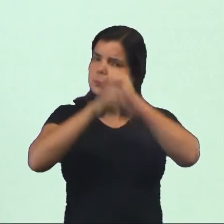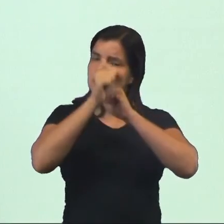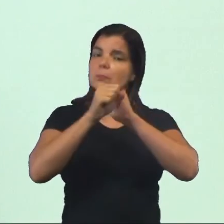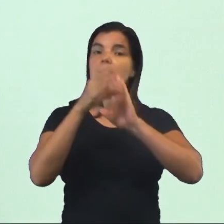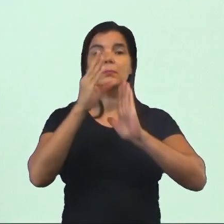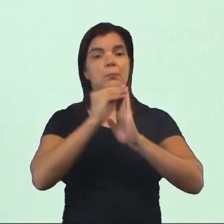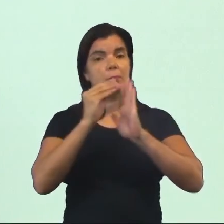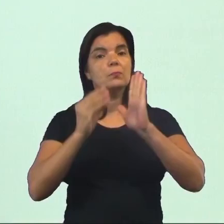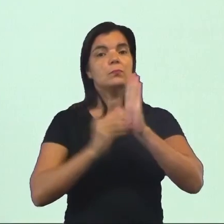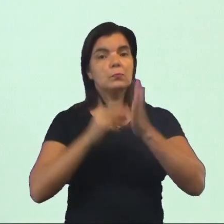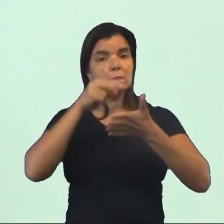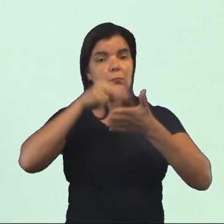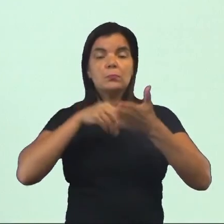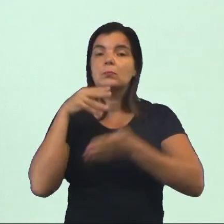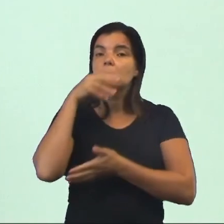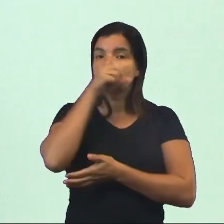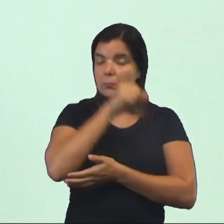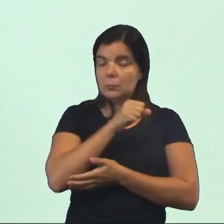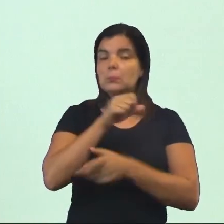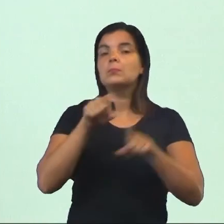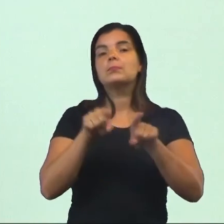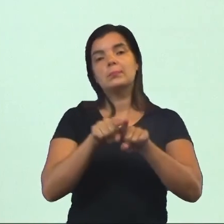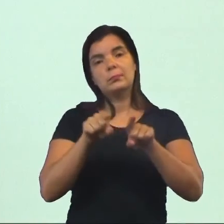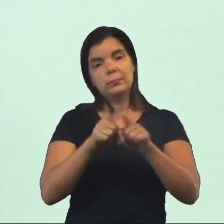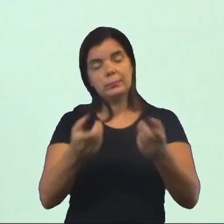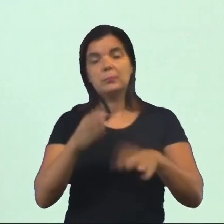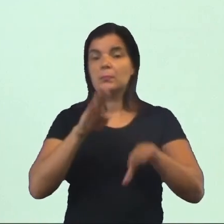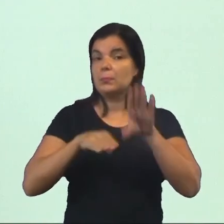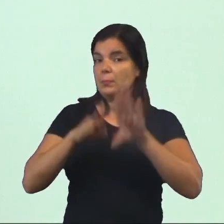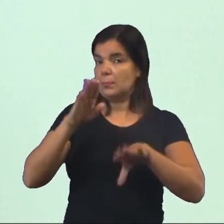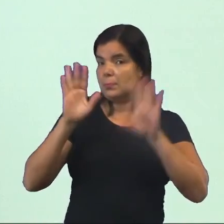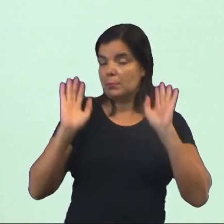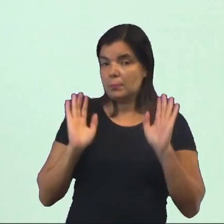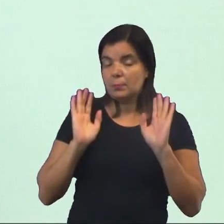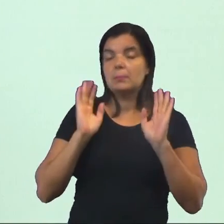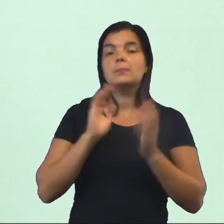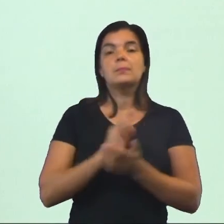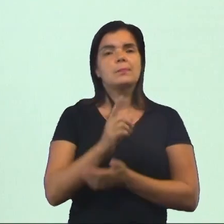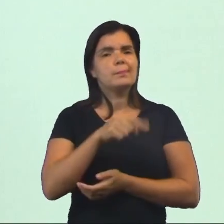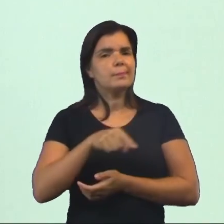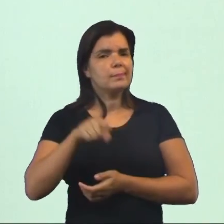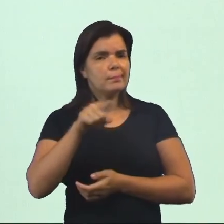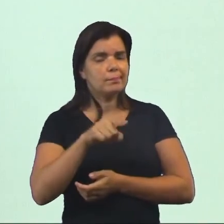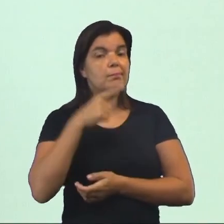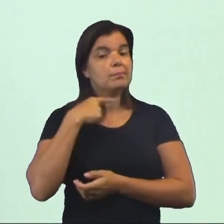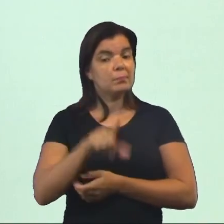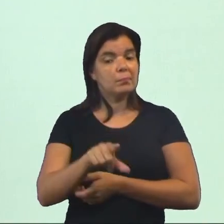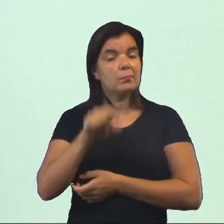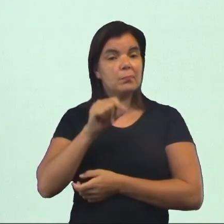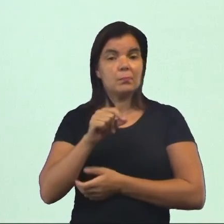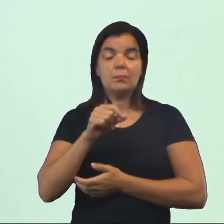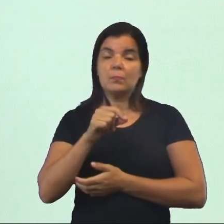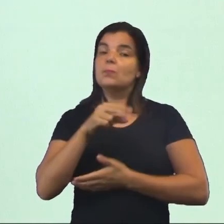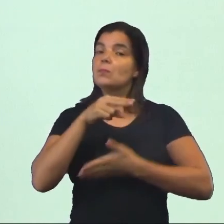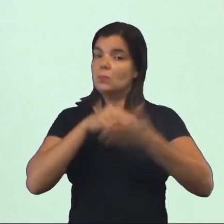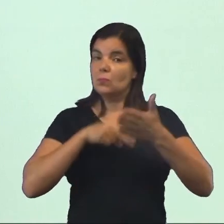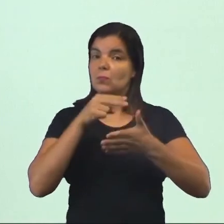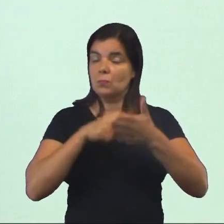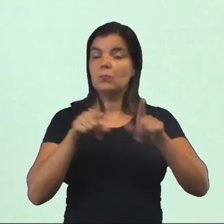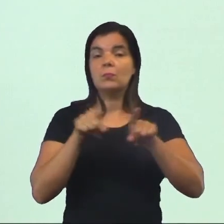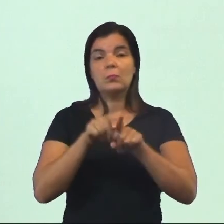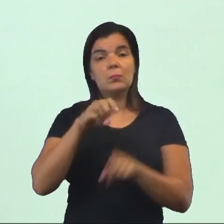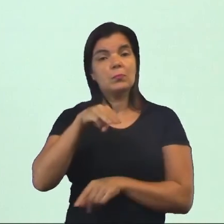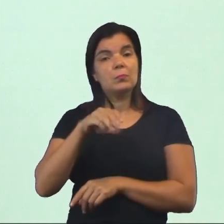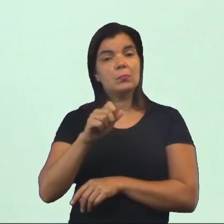conteúdo fazendo uma leitura rápida de um mapa mental. Muitas vezes você opta por ler um mapa mental